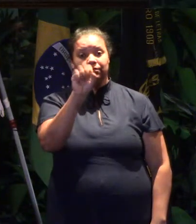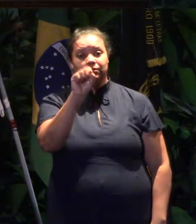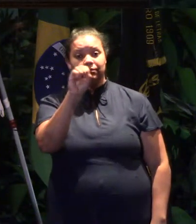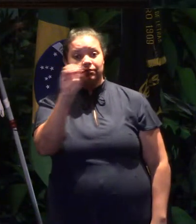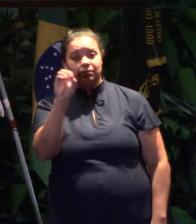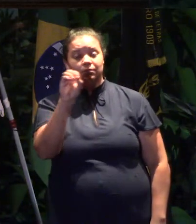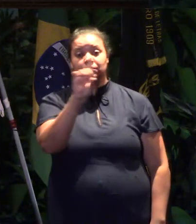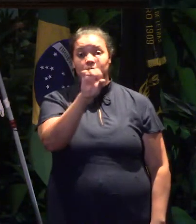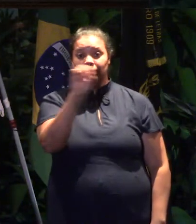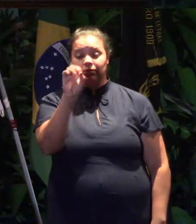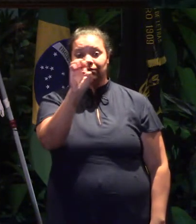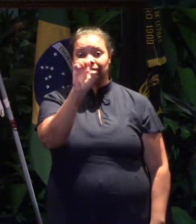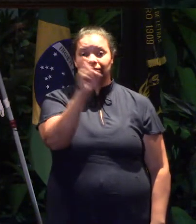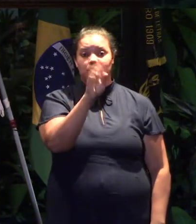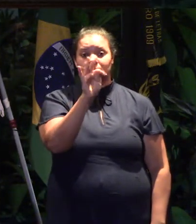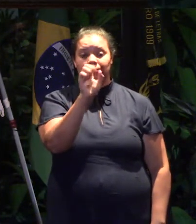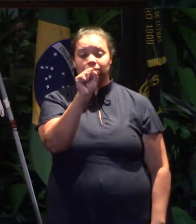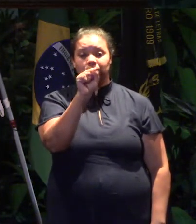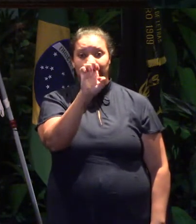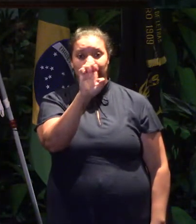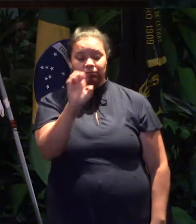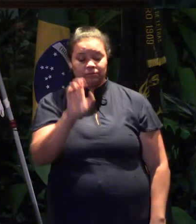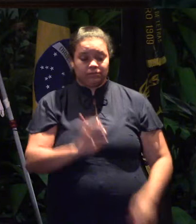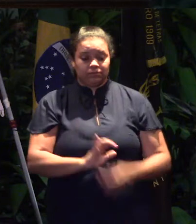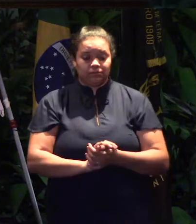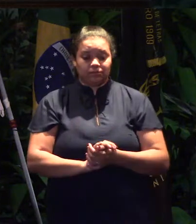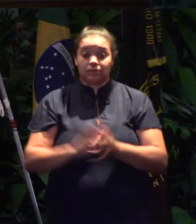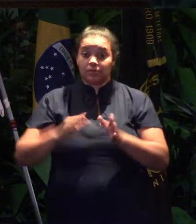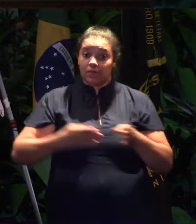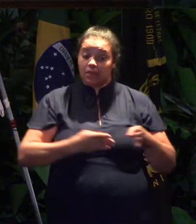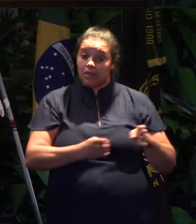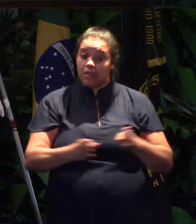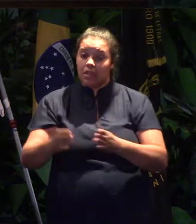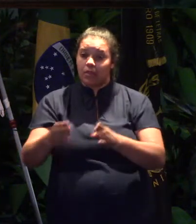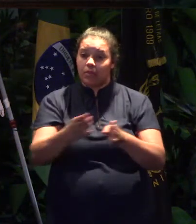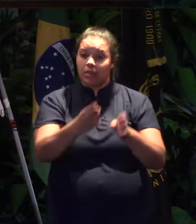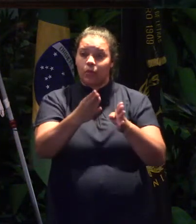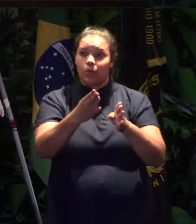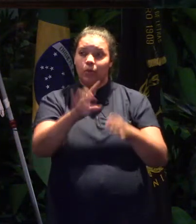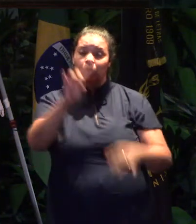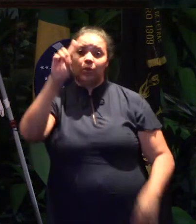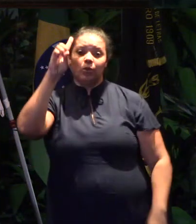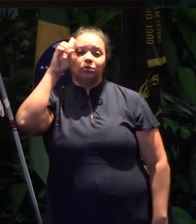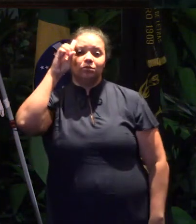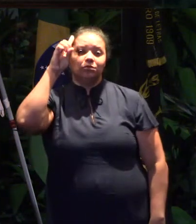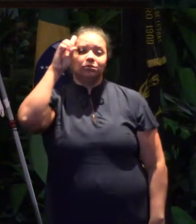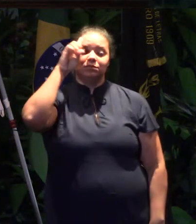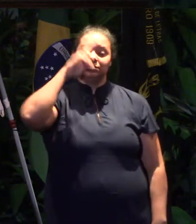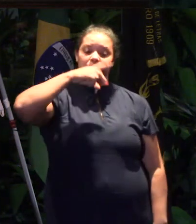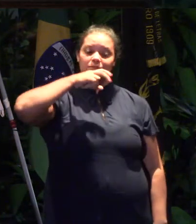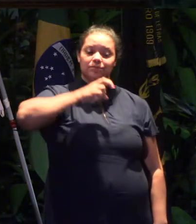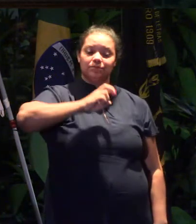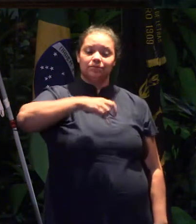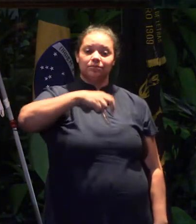Por aquele caminho, ele passava todos os dias. Movia-se com a leveza de um colibri